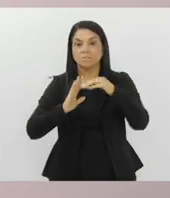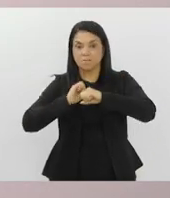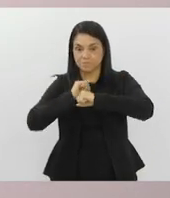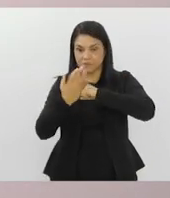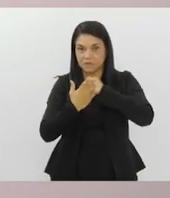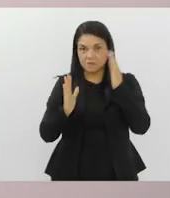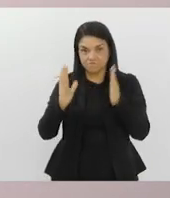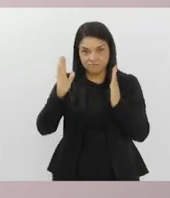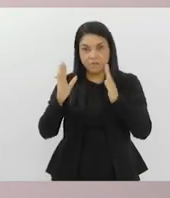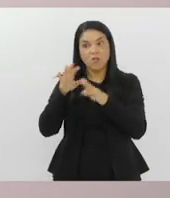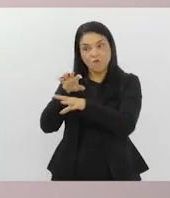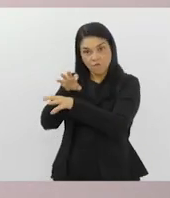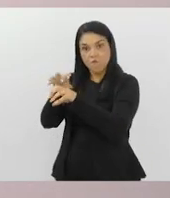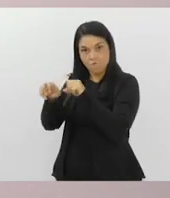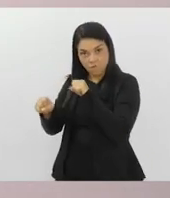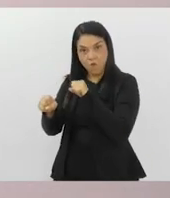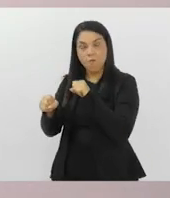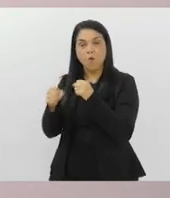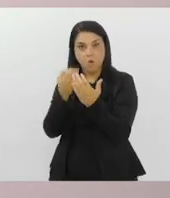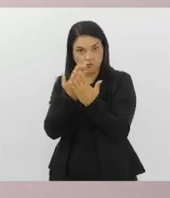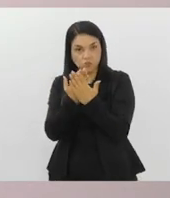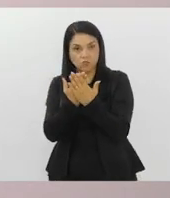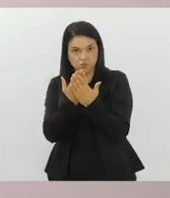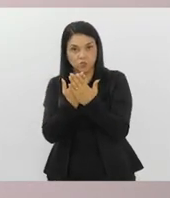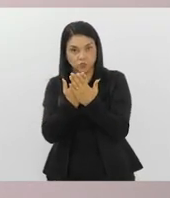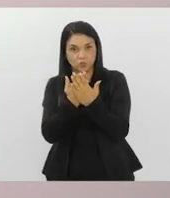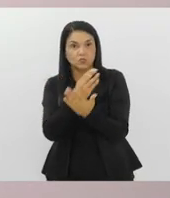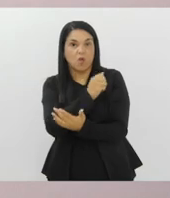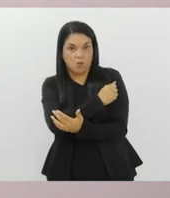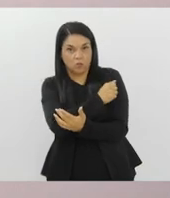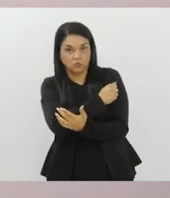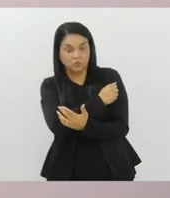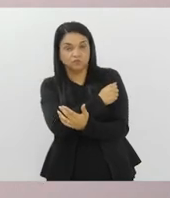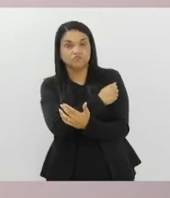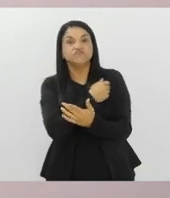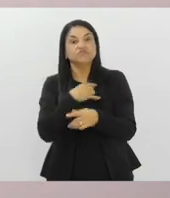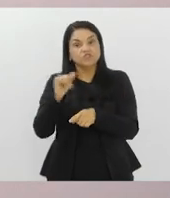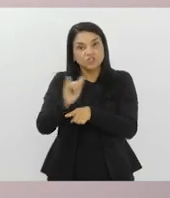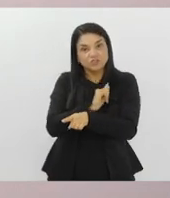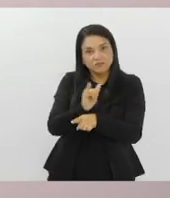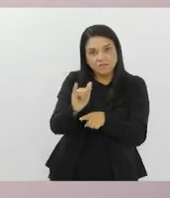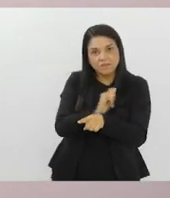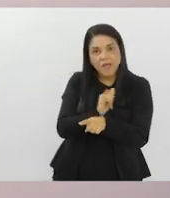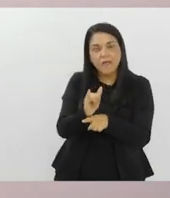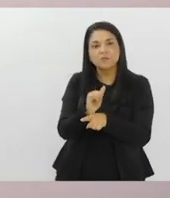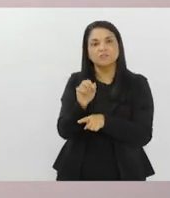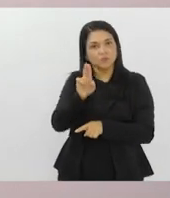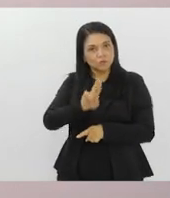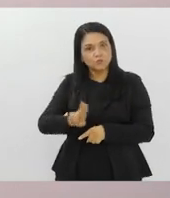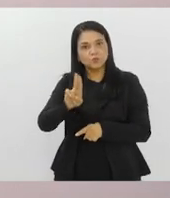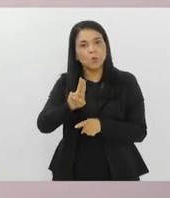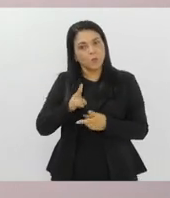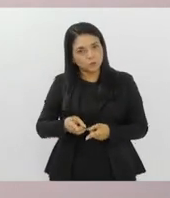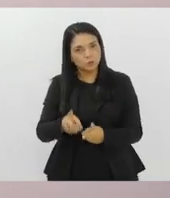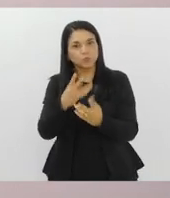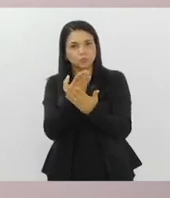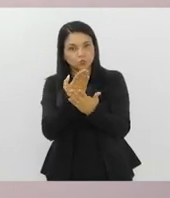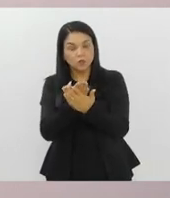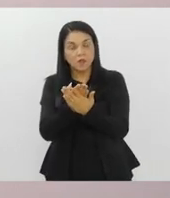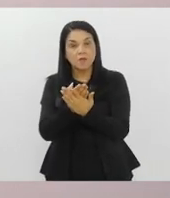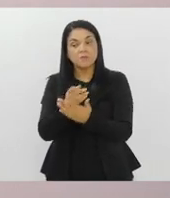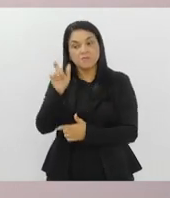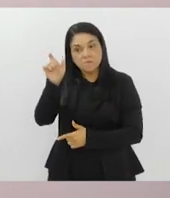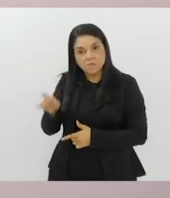formamos estudantes. Durante a pandemia foi possível utilizar estratégias para manter o estudo. Então, por que para essa mulher,